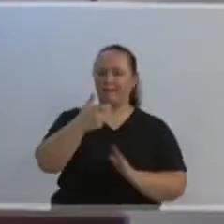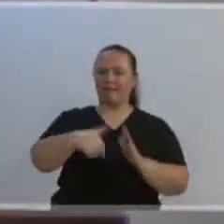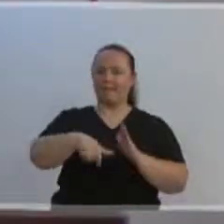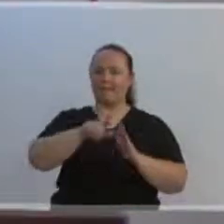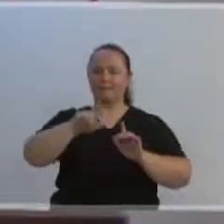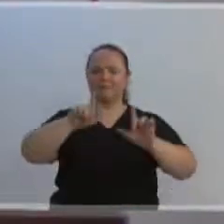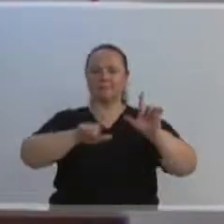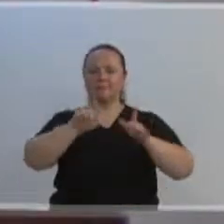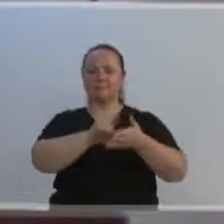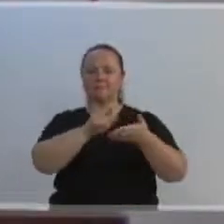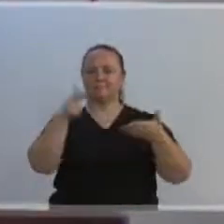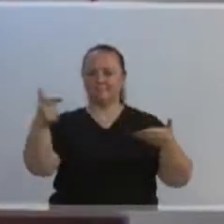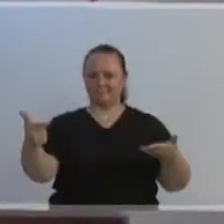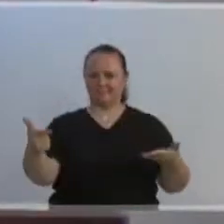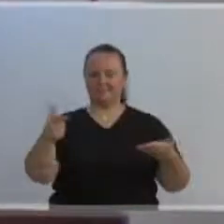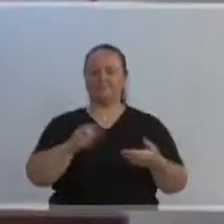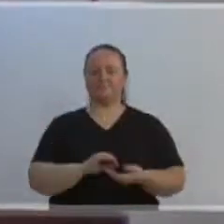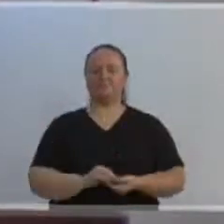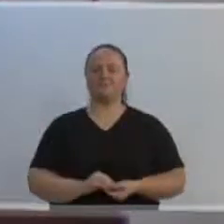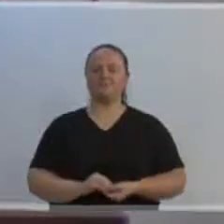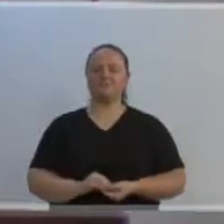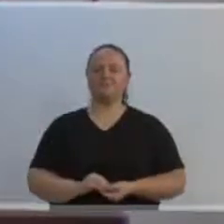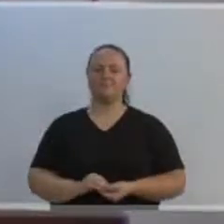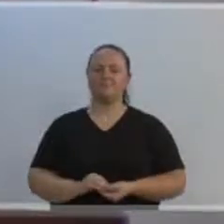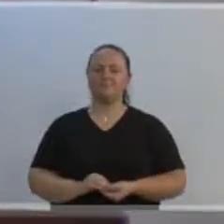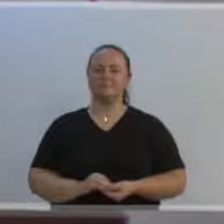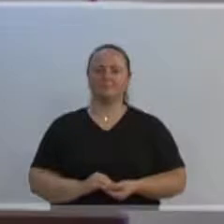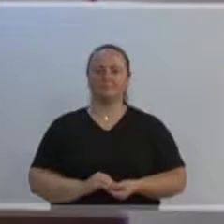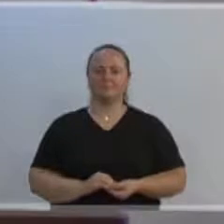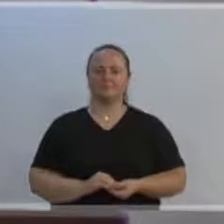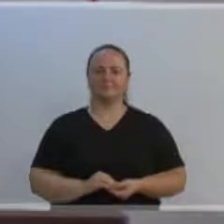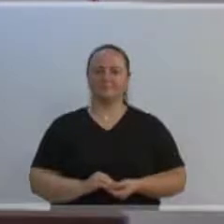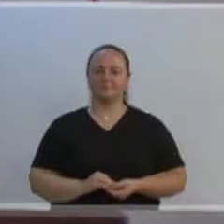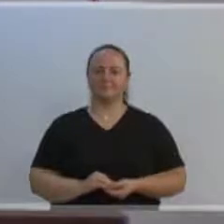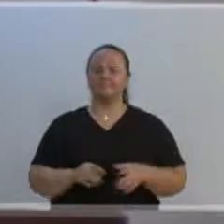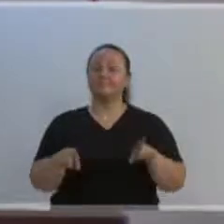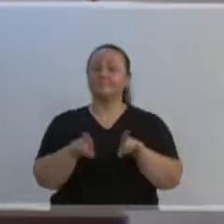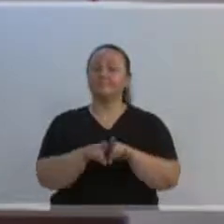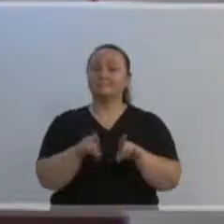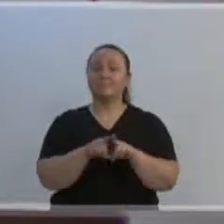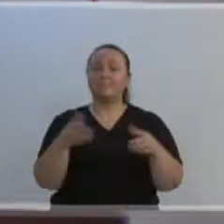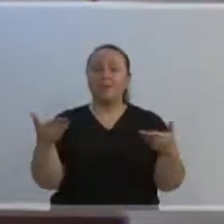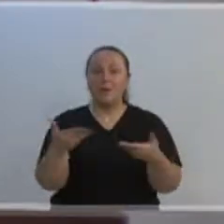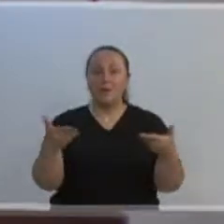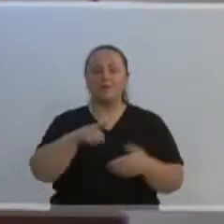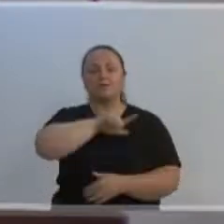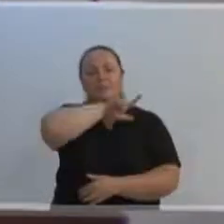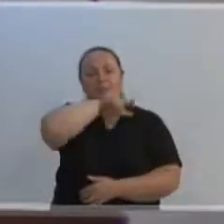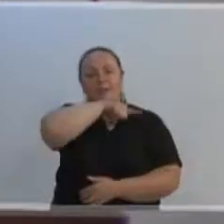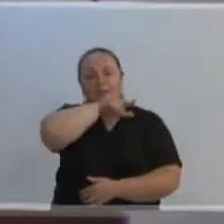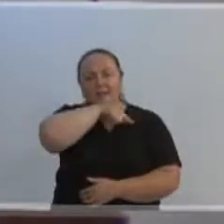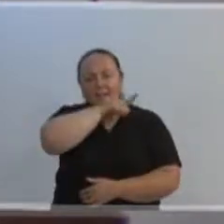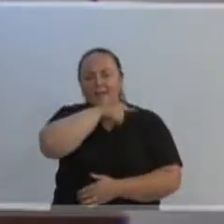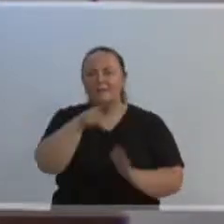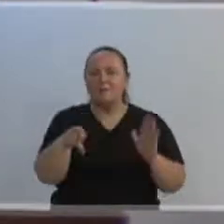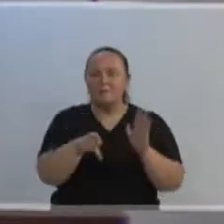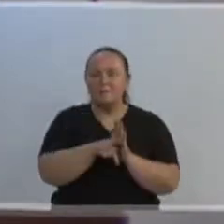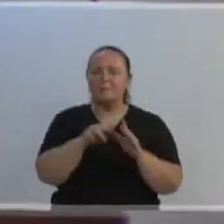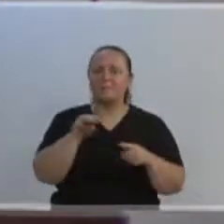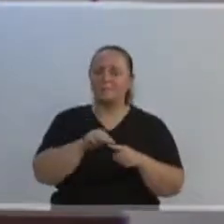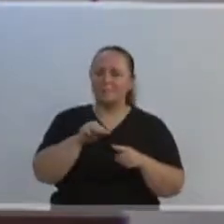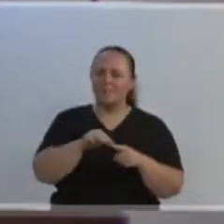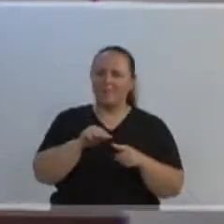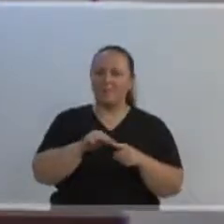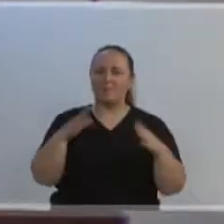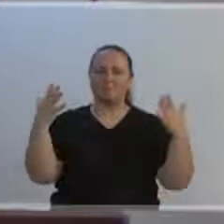jornal quero aqui também complementar hoje a todos os lions clubes do nosso município nós